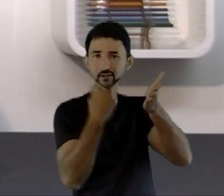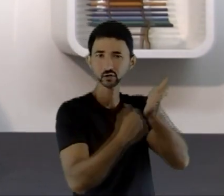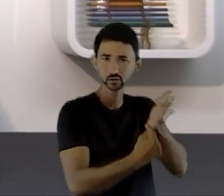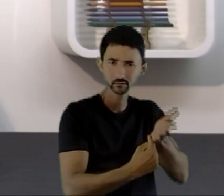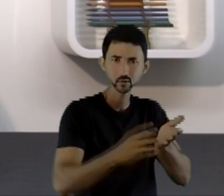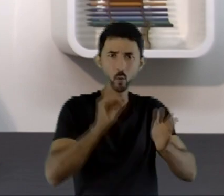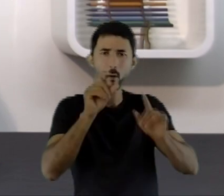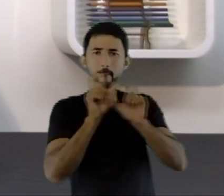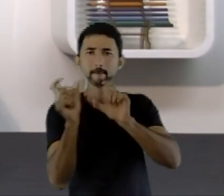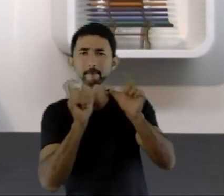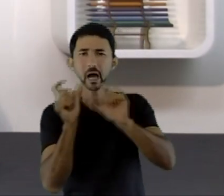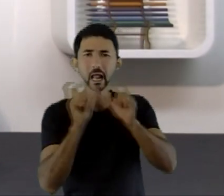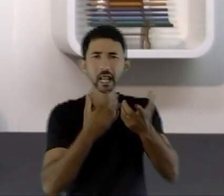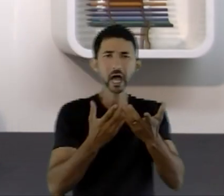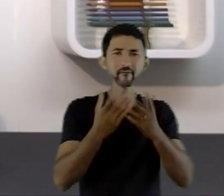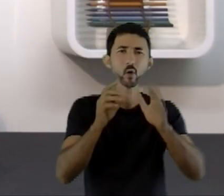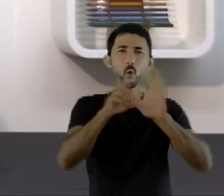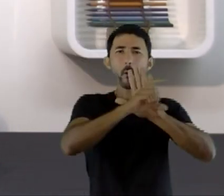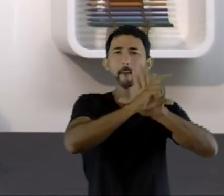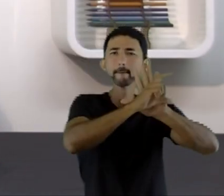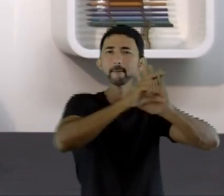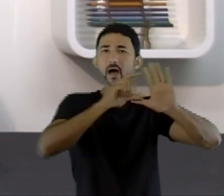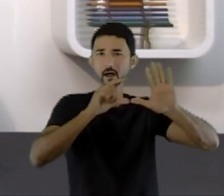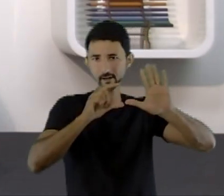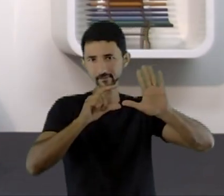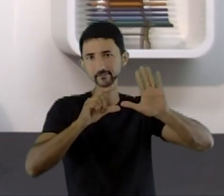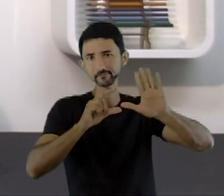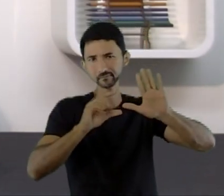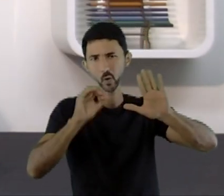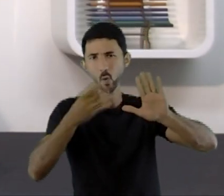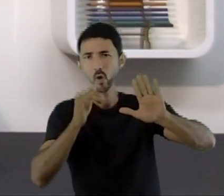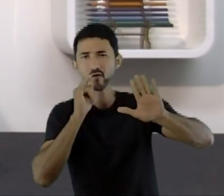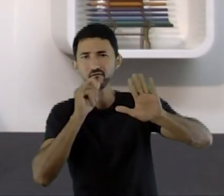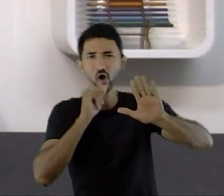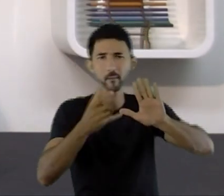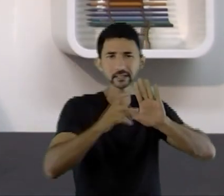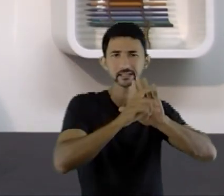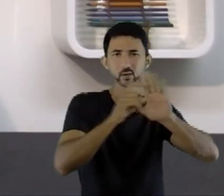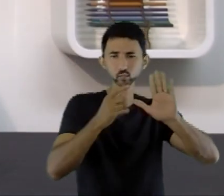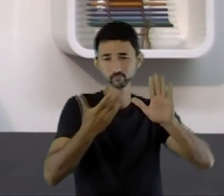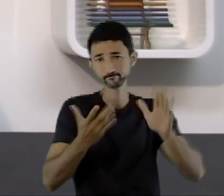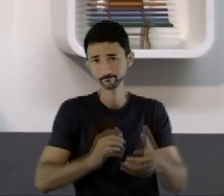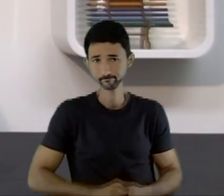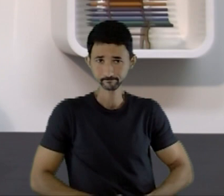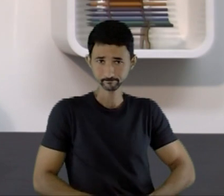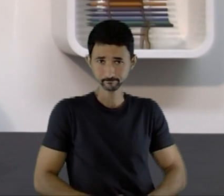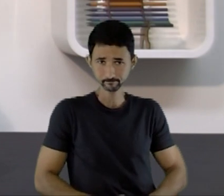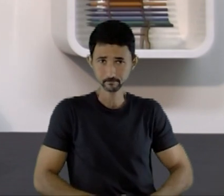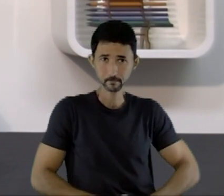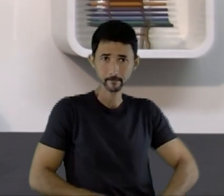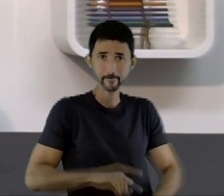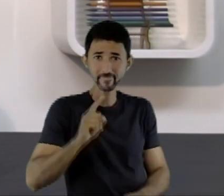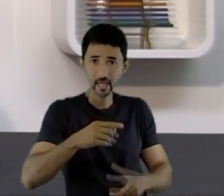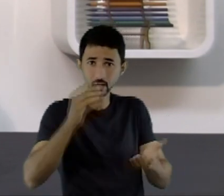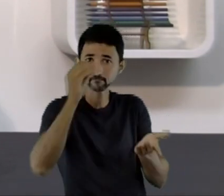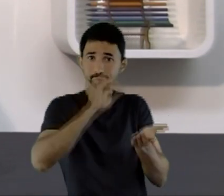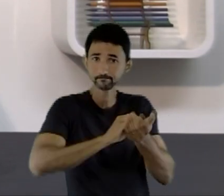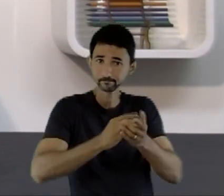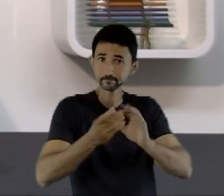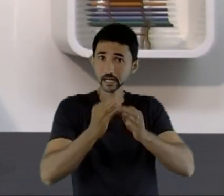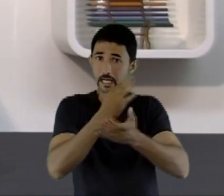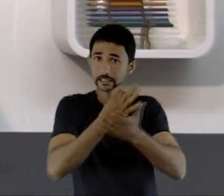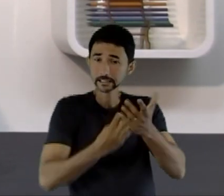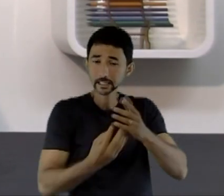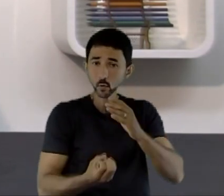uma palavra, ou a um parágrafo inteiro, ou a uma informação inteira. Eles são parte daquilo